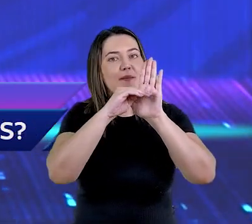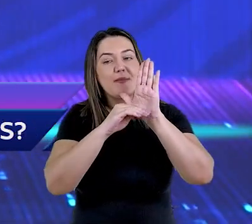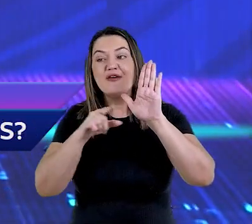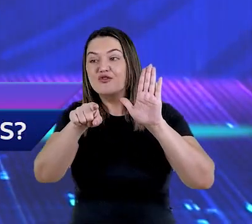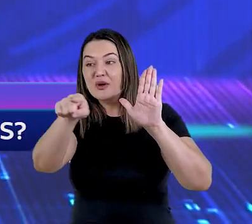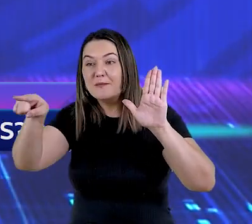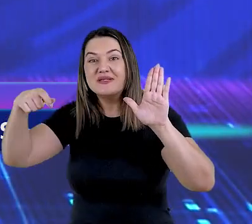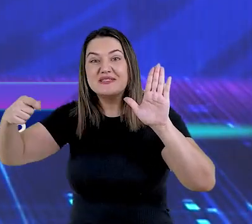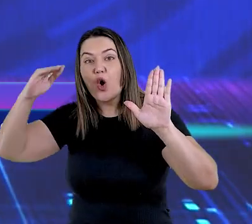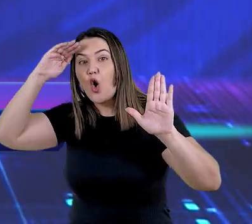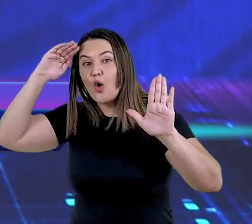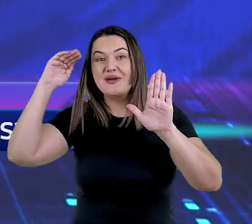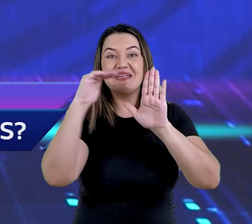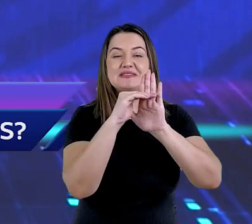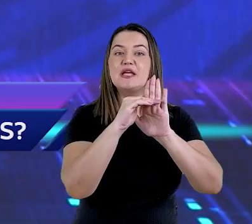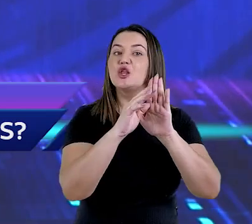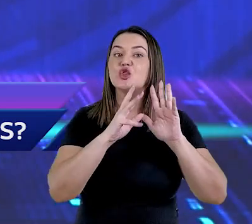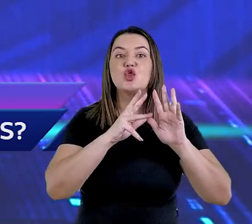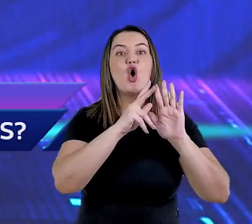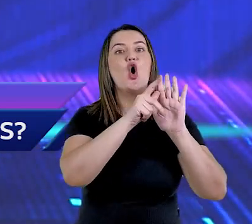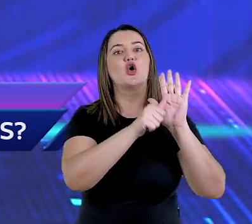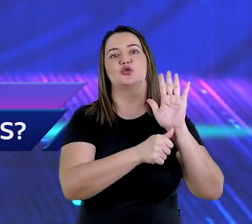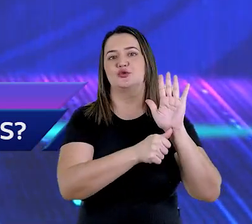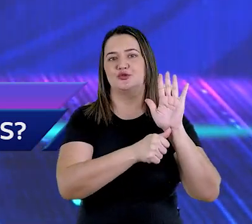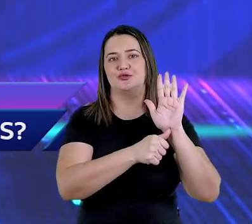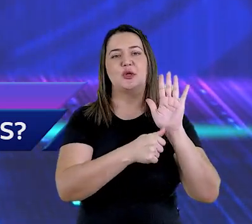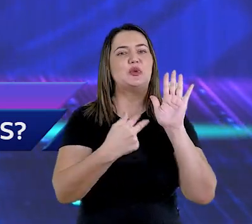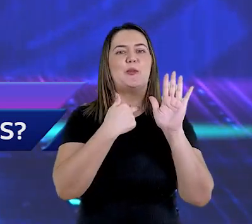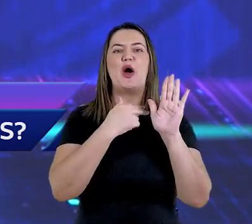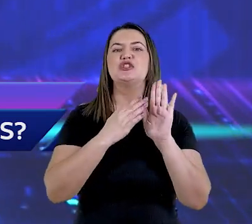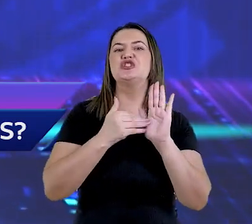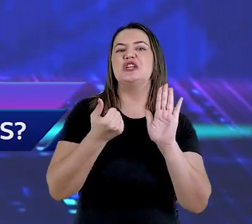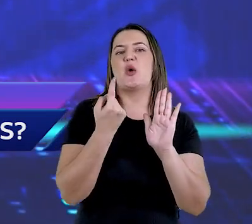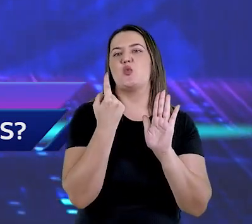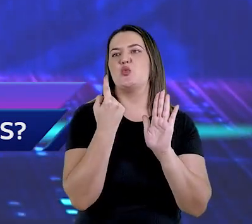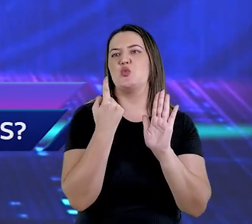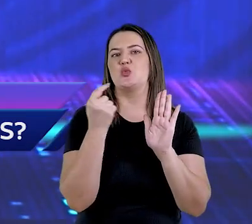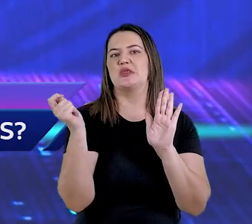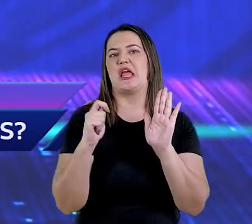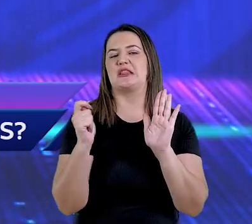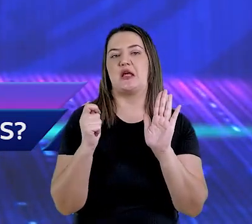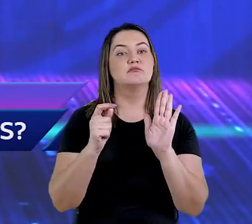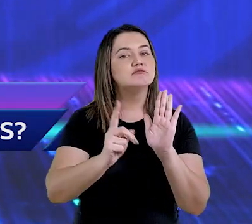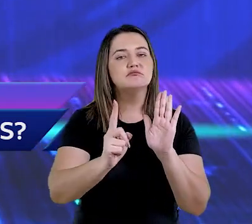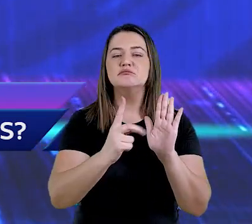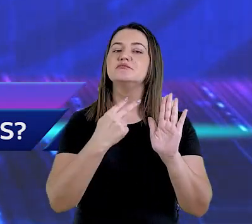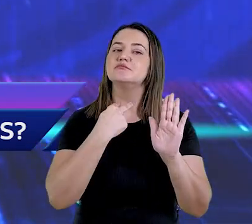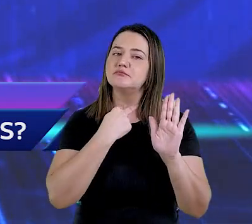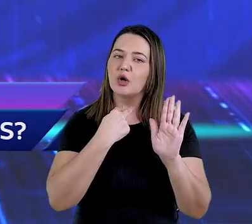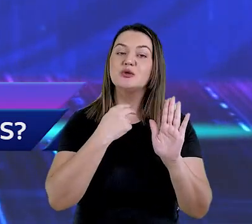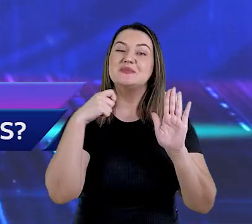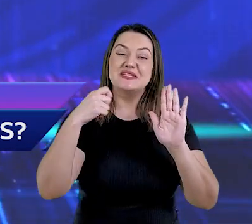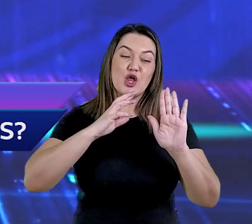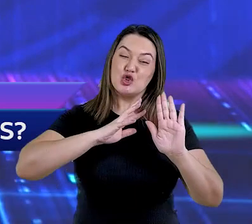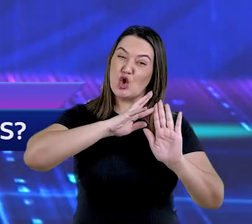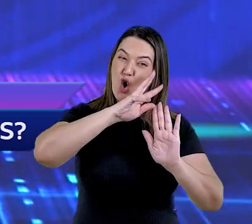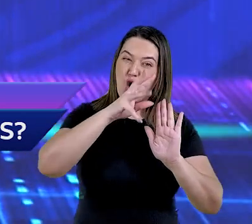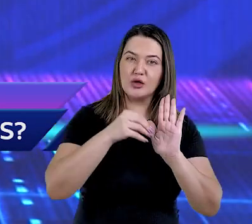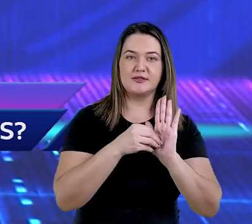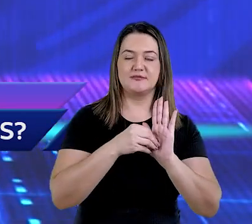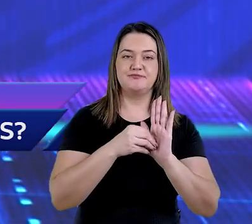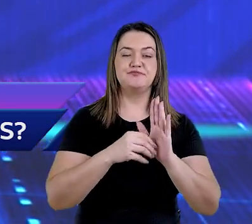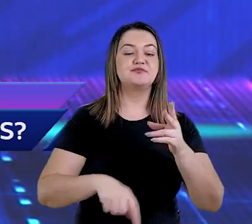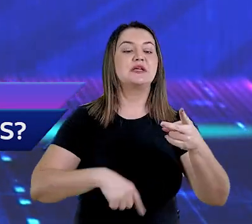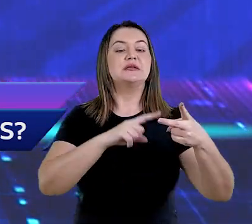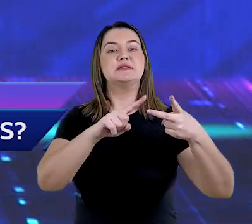está aprovado não. Na matemática divina é 0. Deixar um mandamento de fora é 0, porque é uma lei só. Tem que guardar toda a lei de Deus. E a